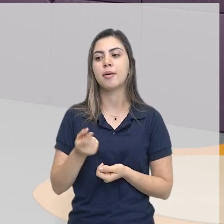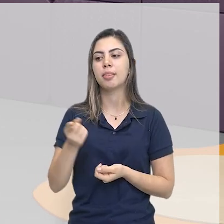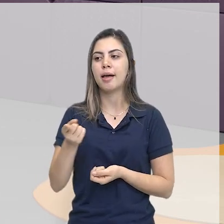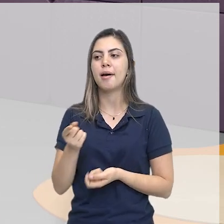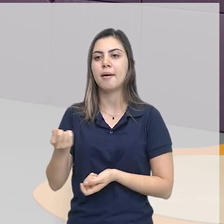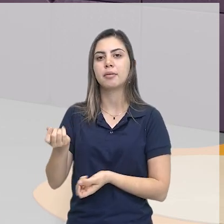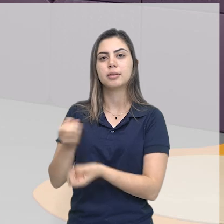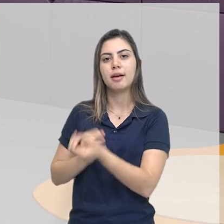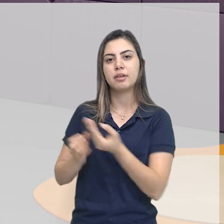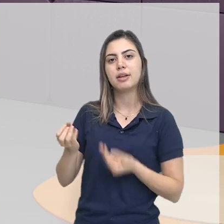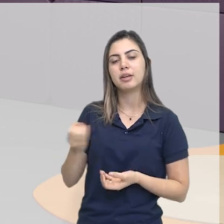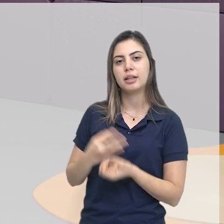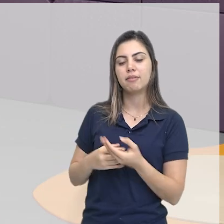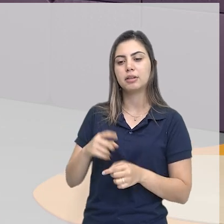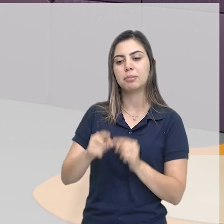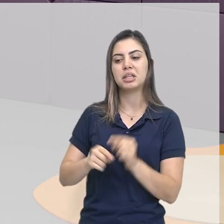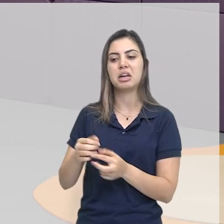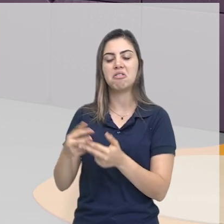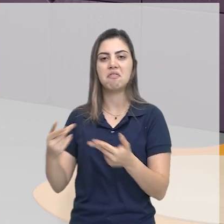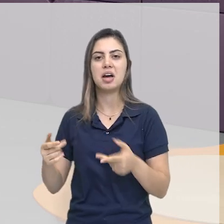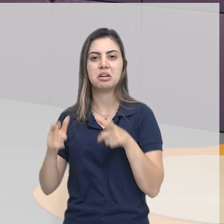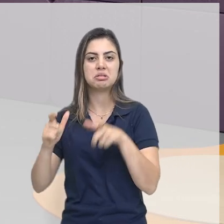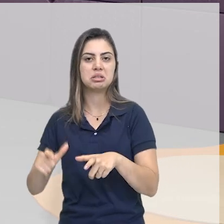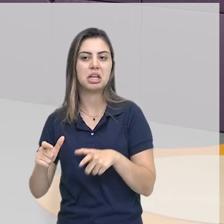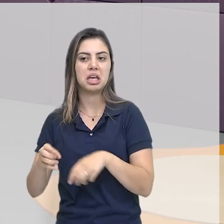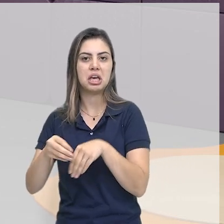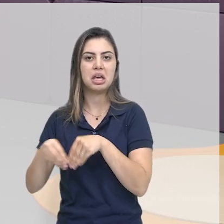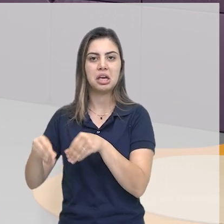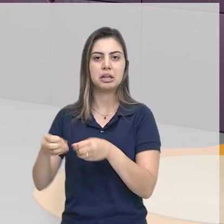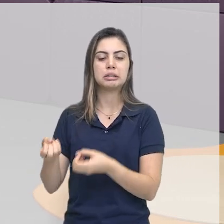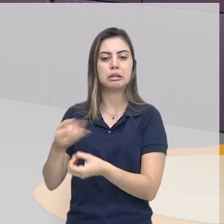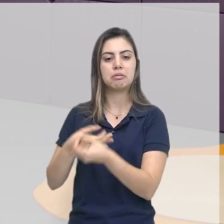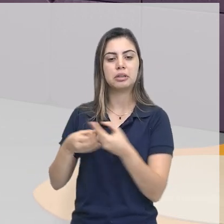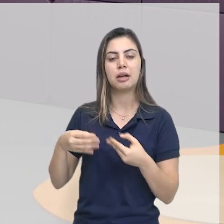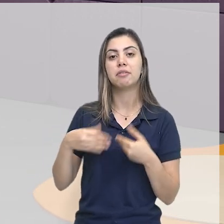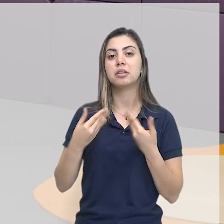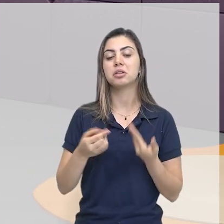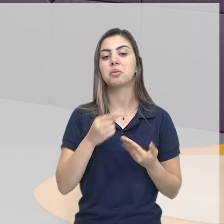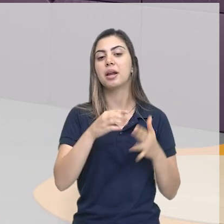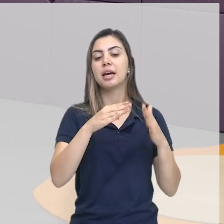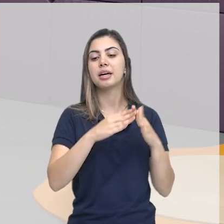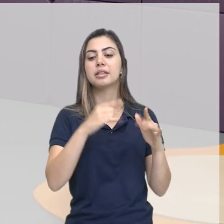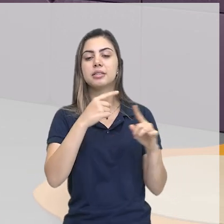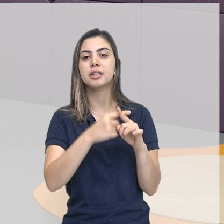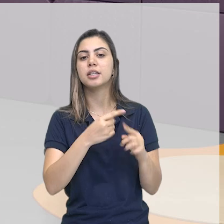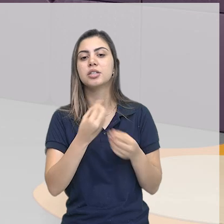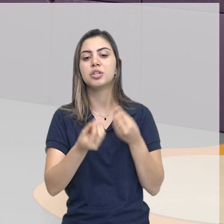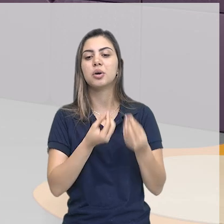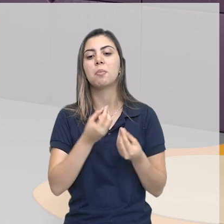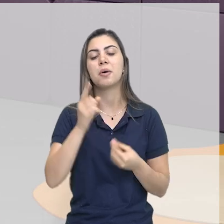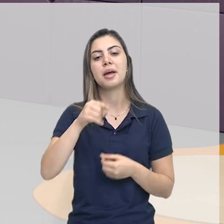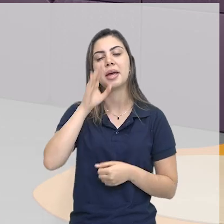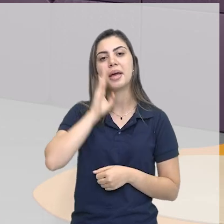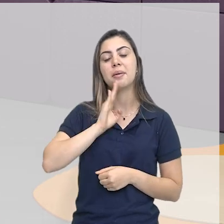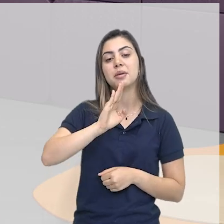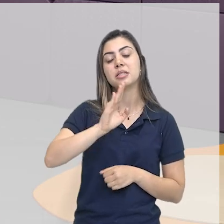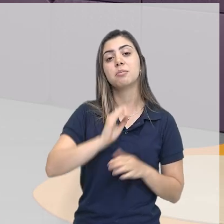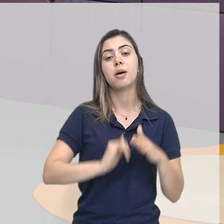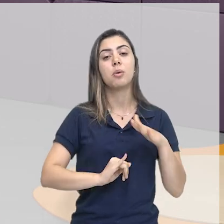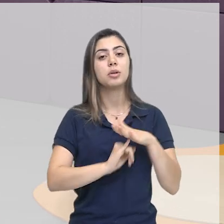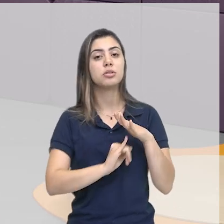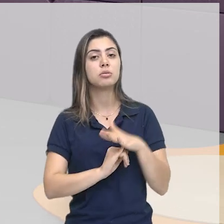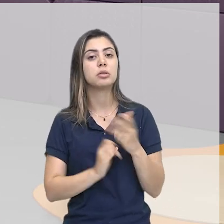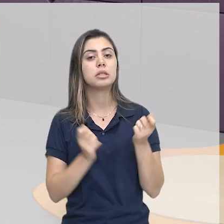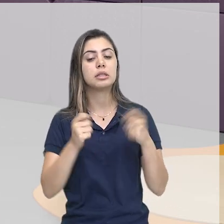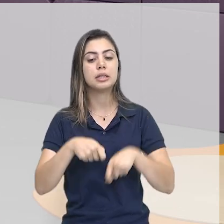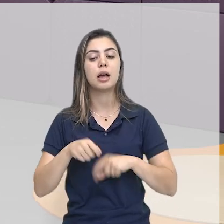e também, né, essa instituição ela vai ser justamente a principal instituição